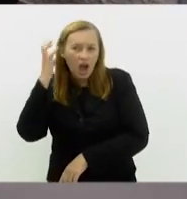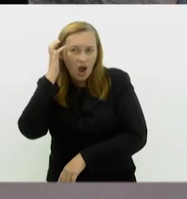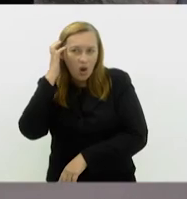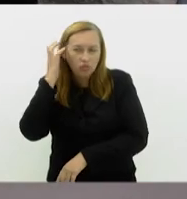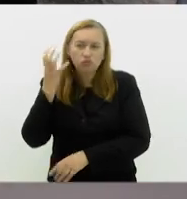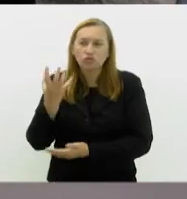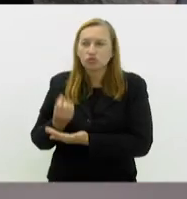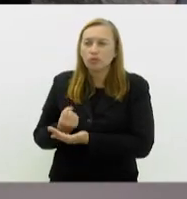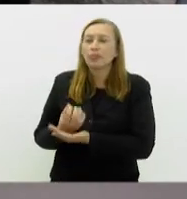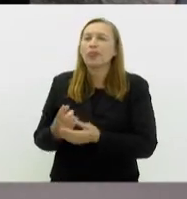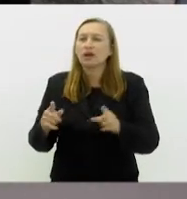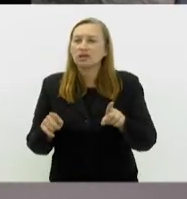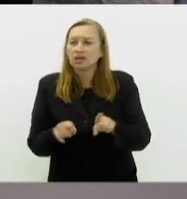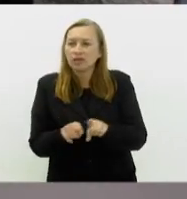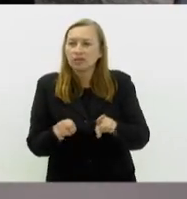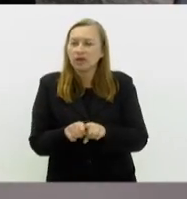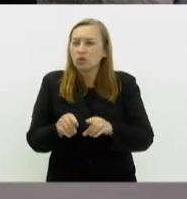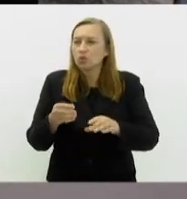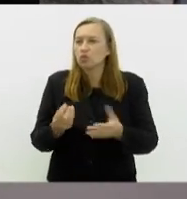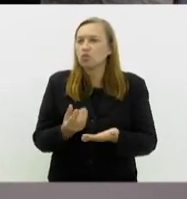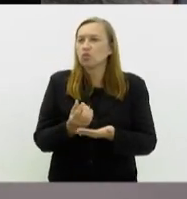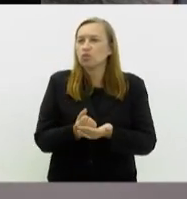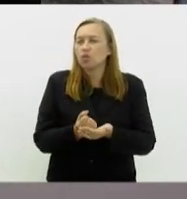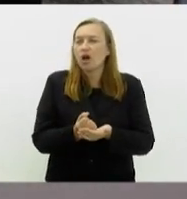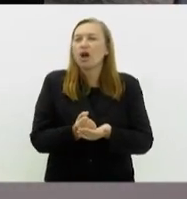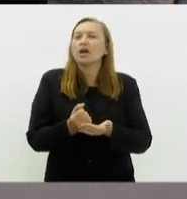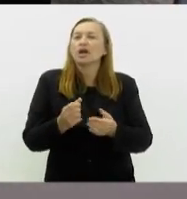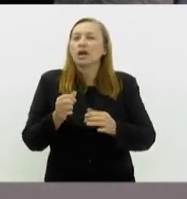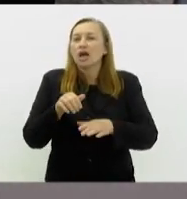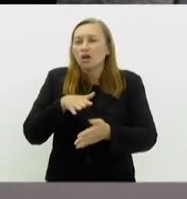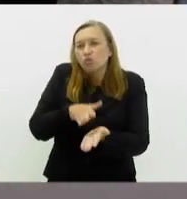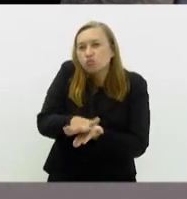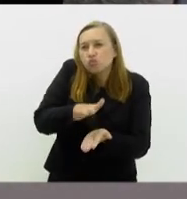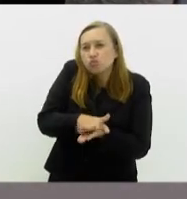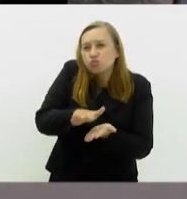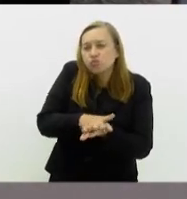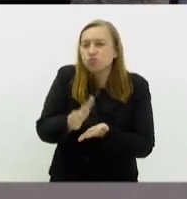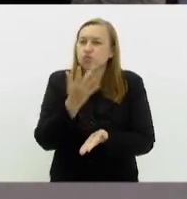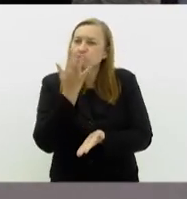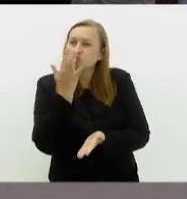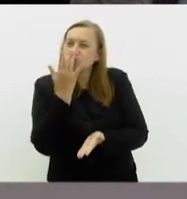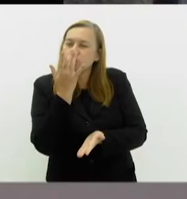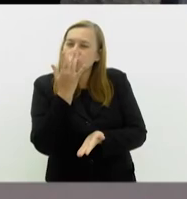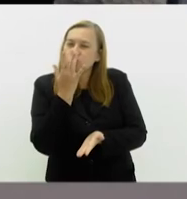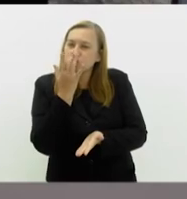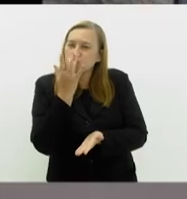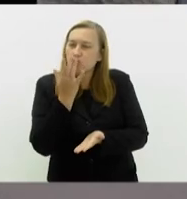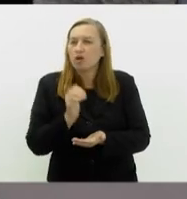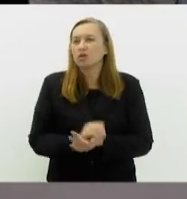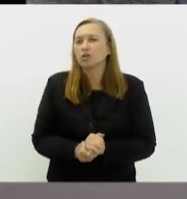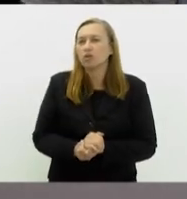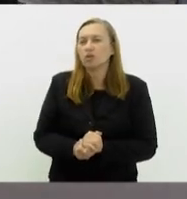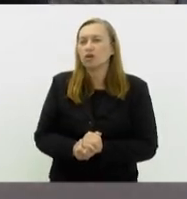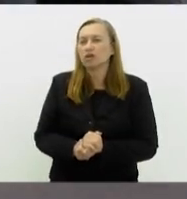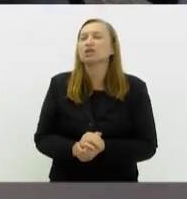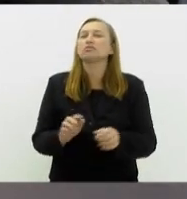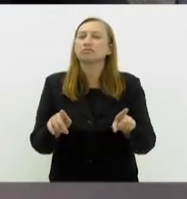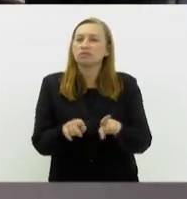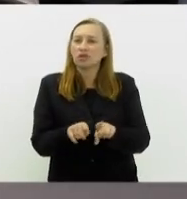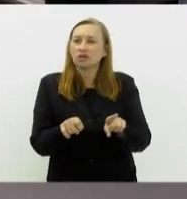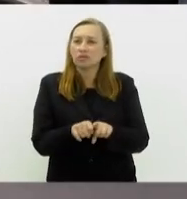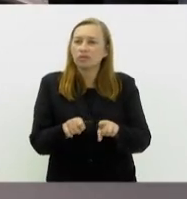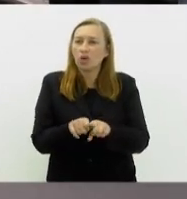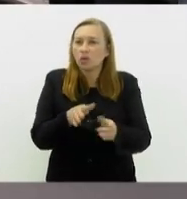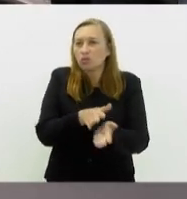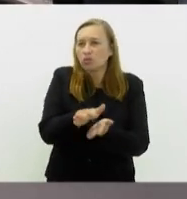armazenamento destes arquivos impressoras coloridas com resolução compatível e insumos para